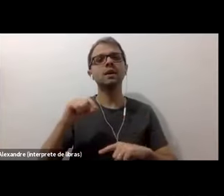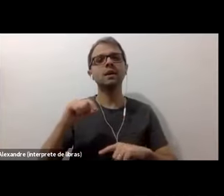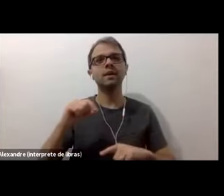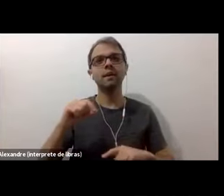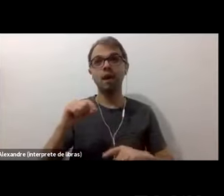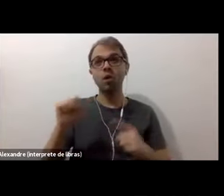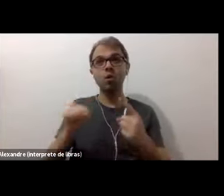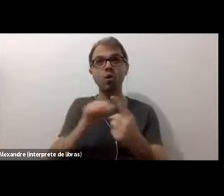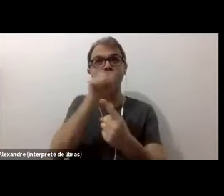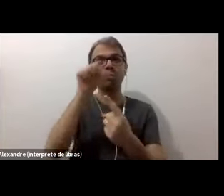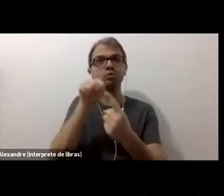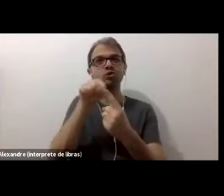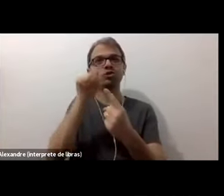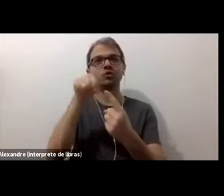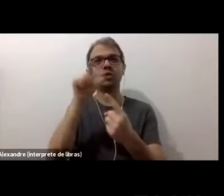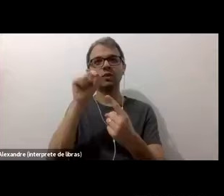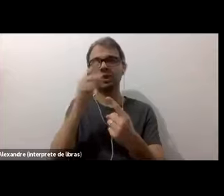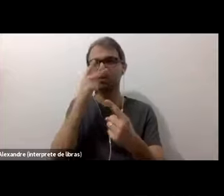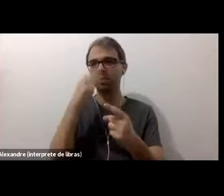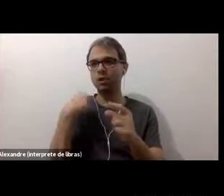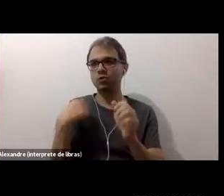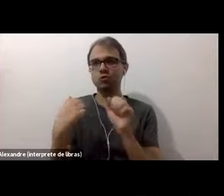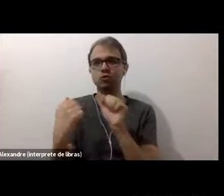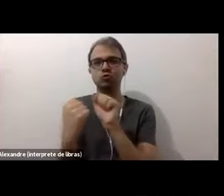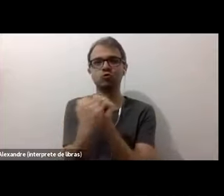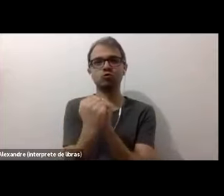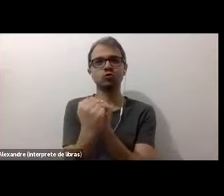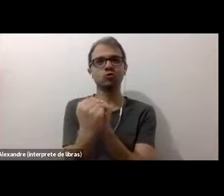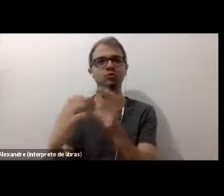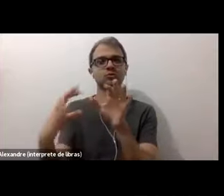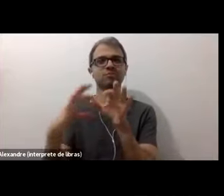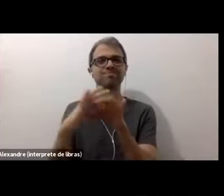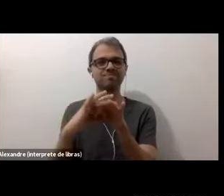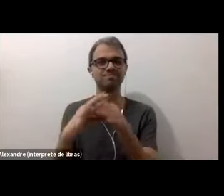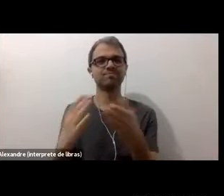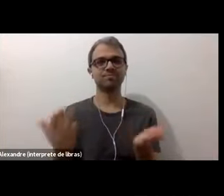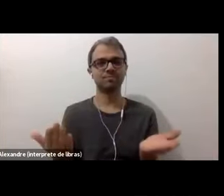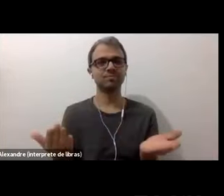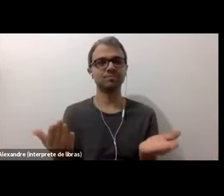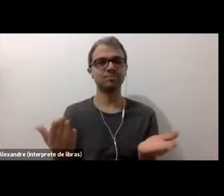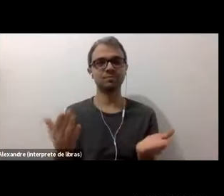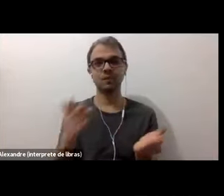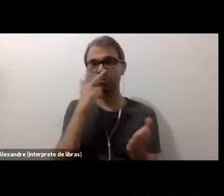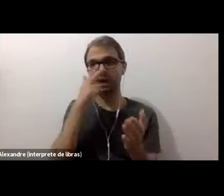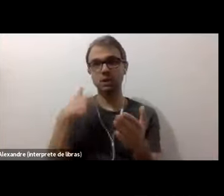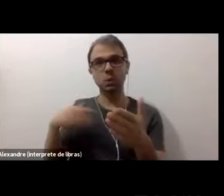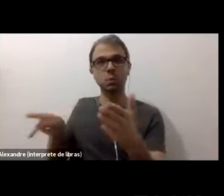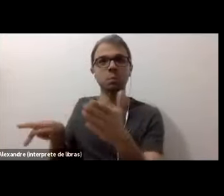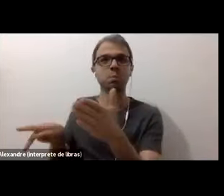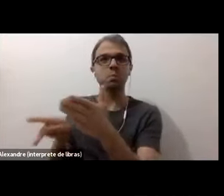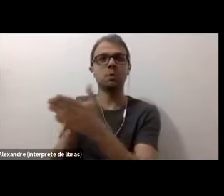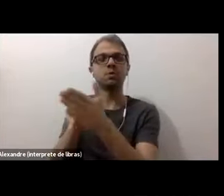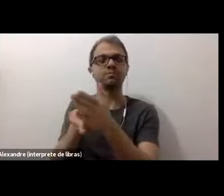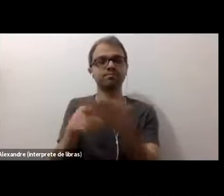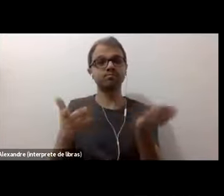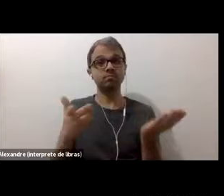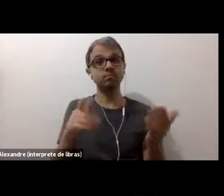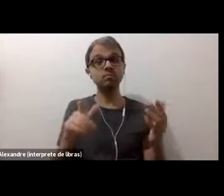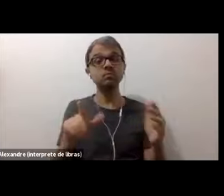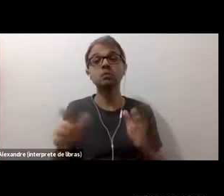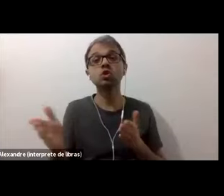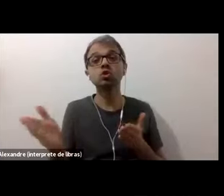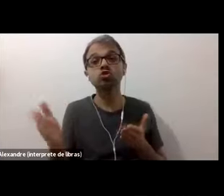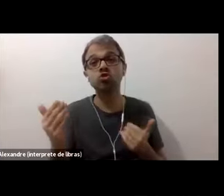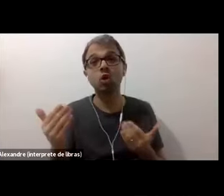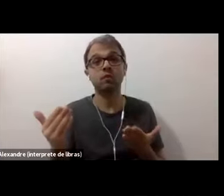bastante e dá mais segurança para todos. Também os jogos e as brincadeiras são importantes e elas entram nesse momento.